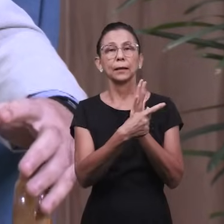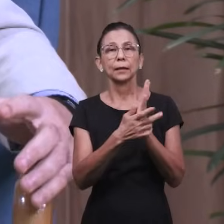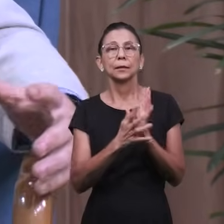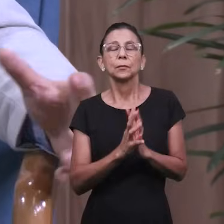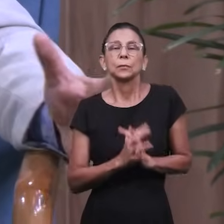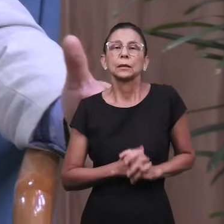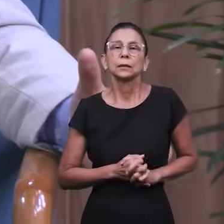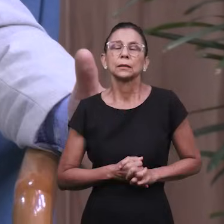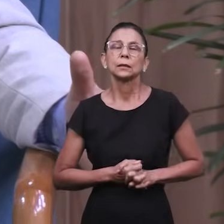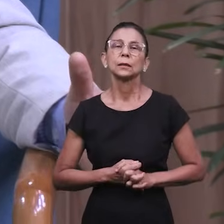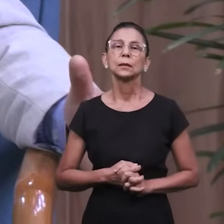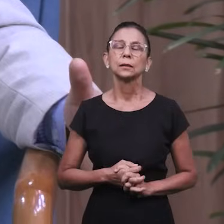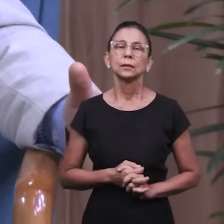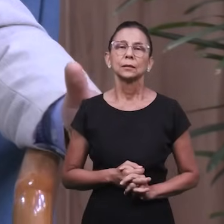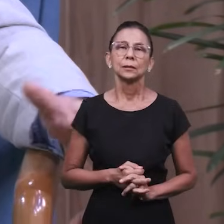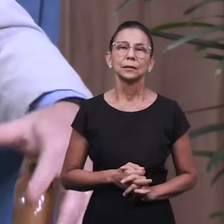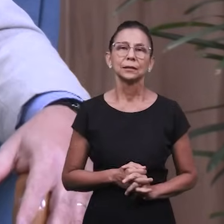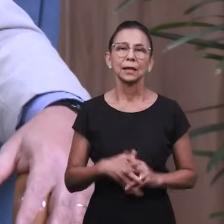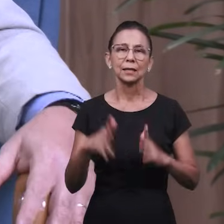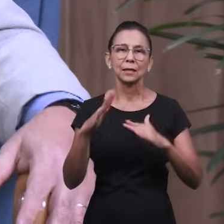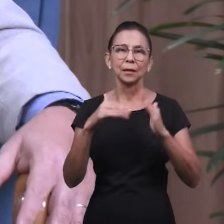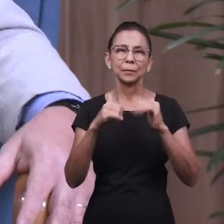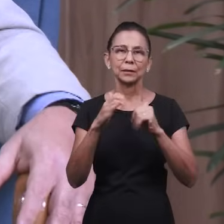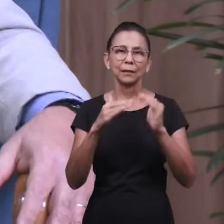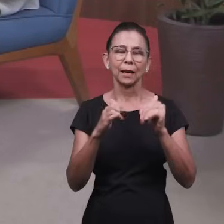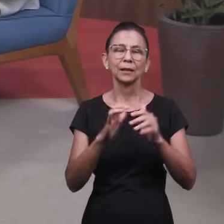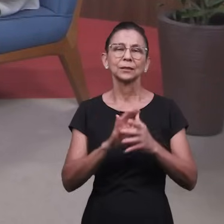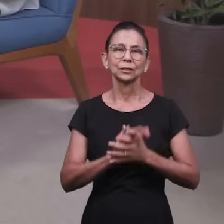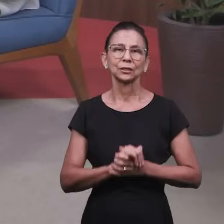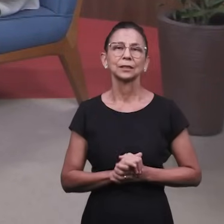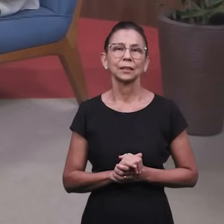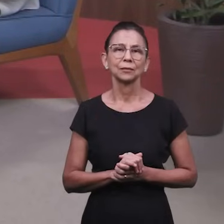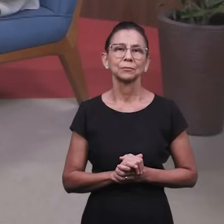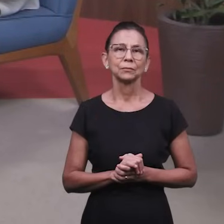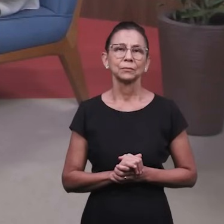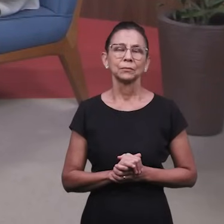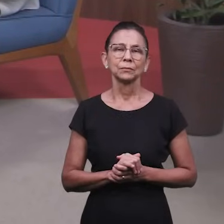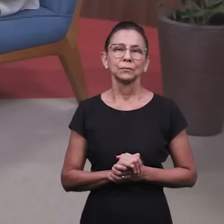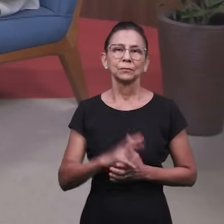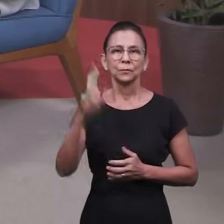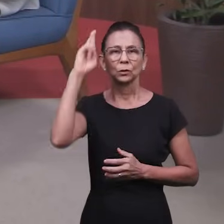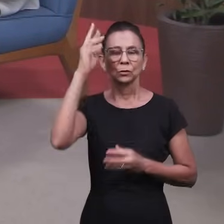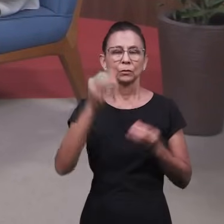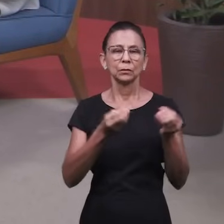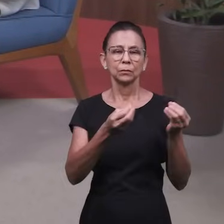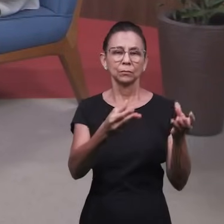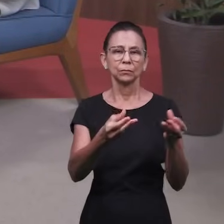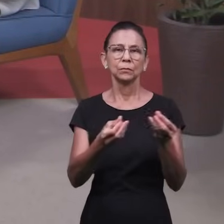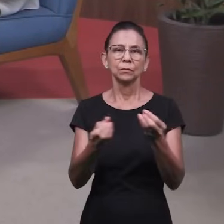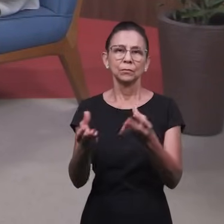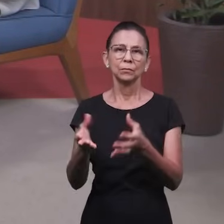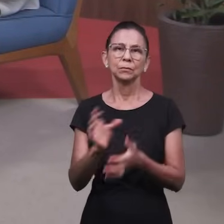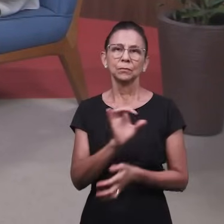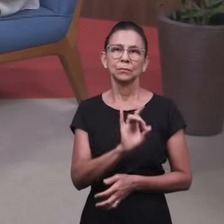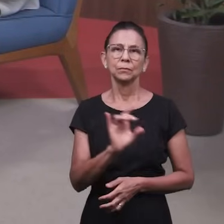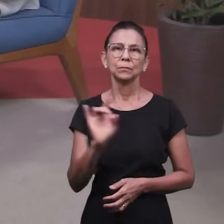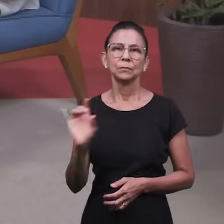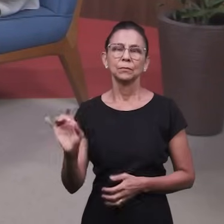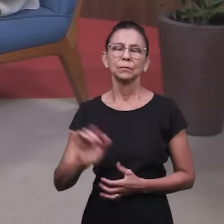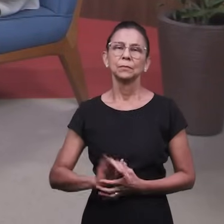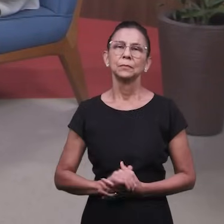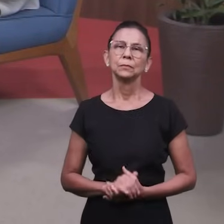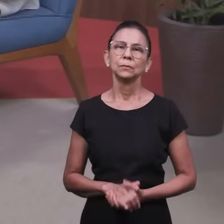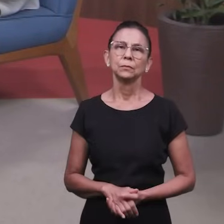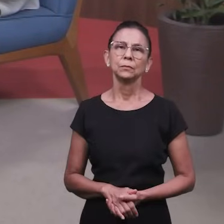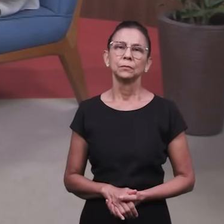dos talentos que foram distribuídos, né? E você vê o que é a graça de Deus, né, Josias? Eu sempre